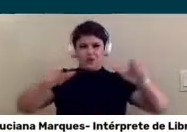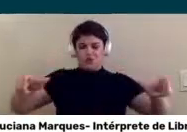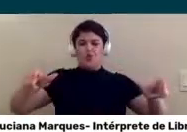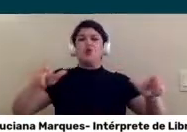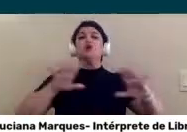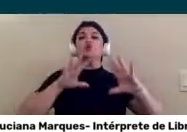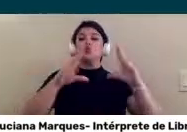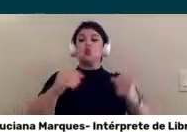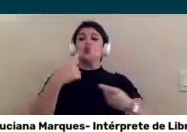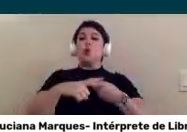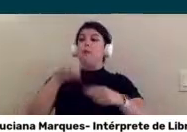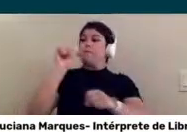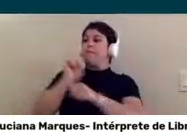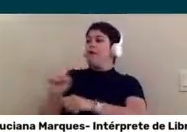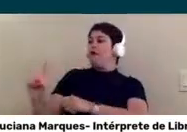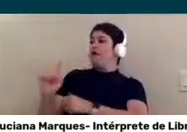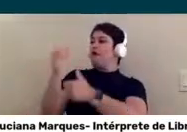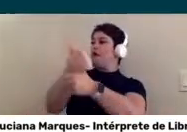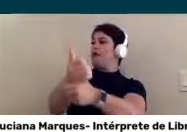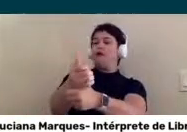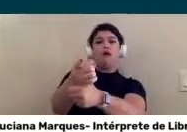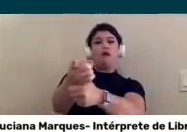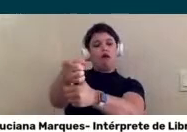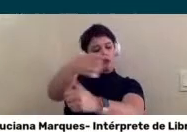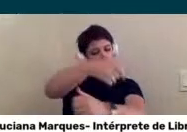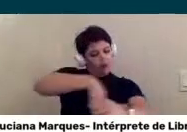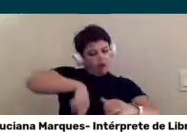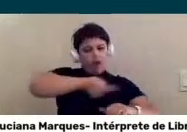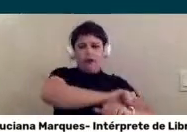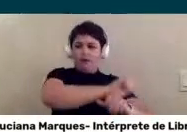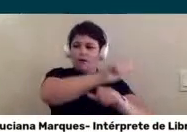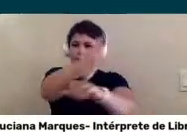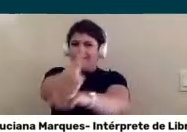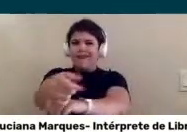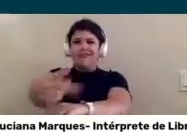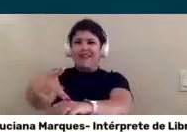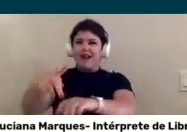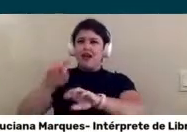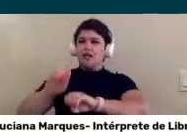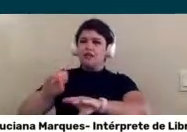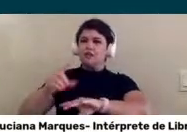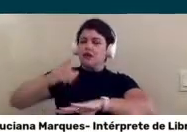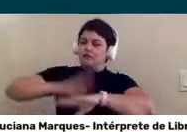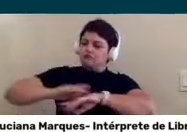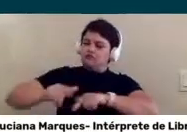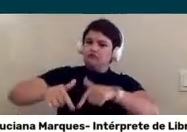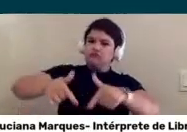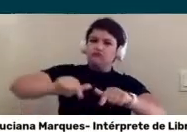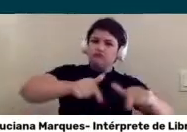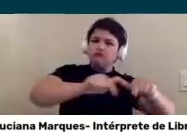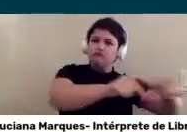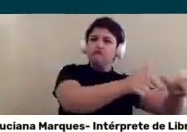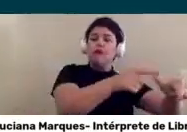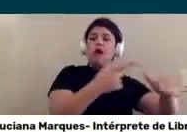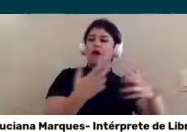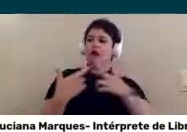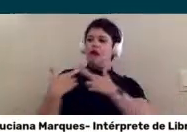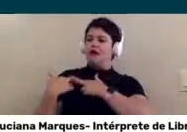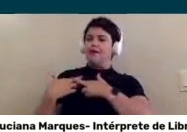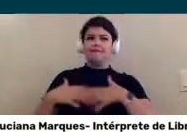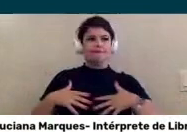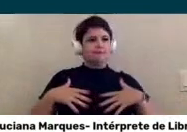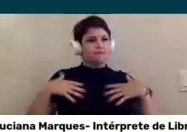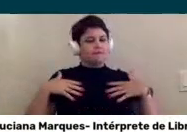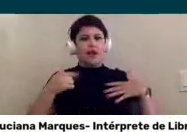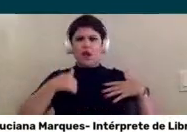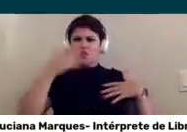para de fazer por elas e começa a sim, né? A ensiná-las, elas ganham a responsabilidade, né? De, nossa, se eu tenho que fazer